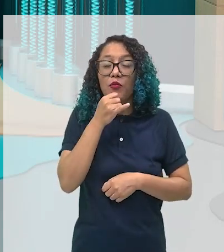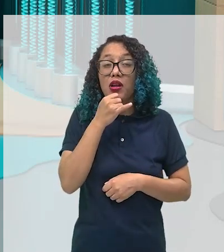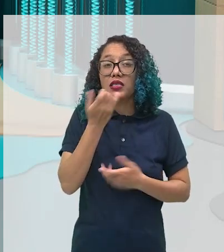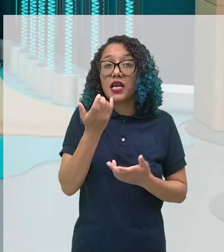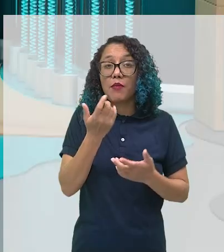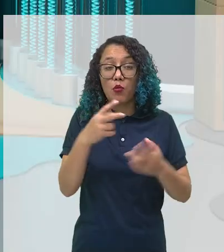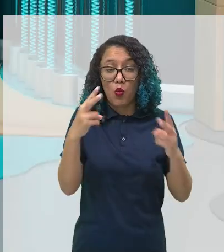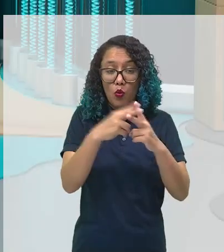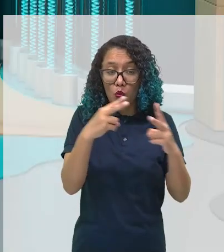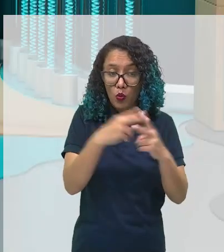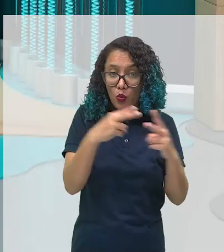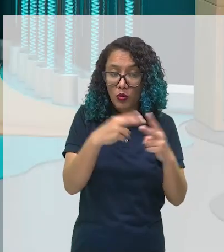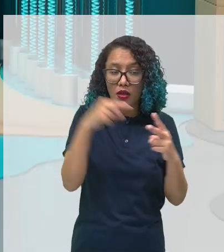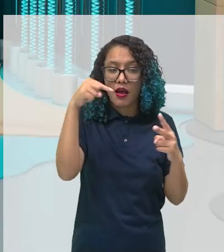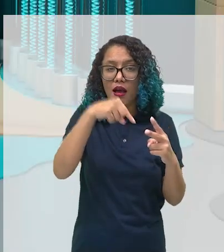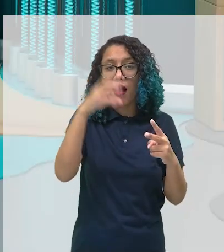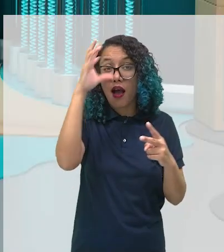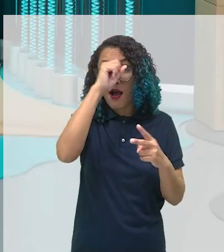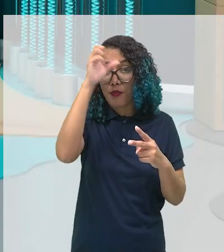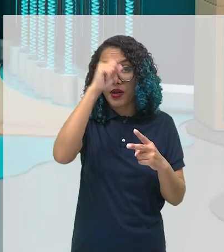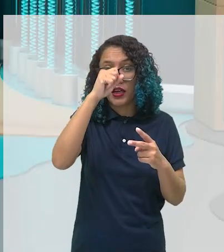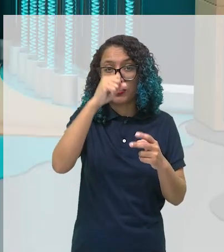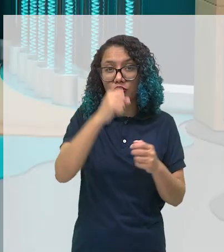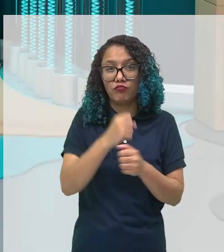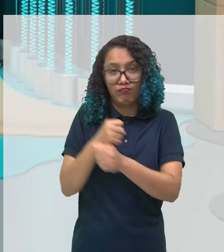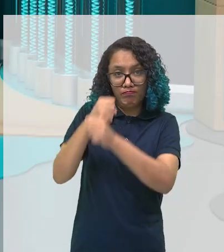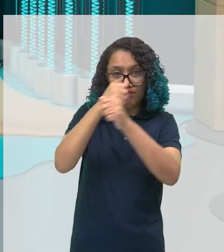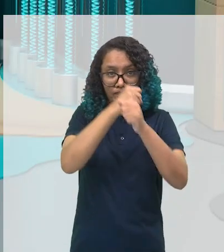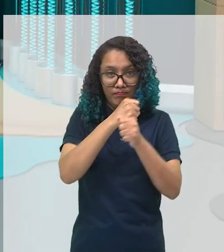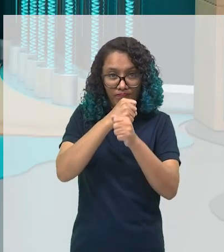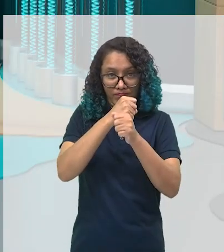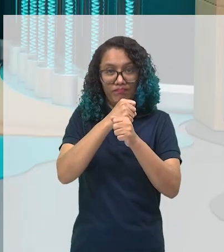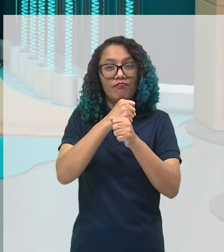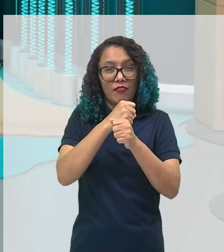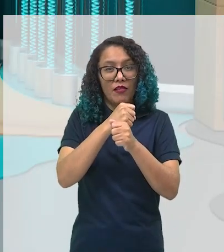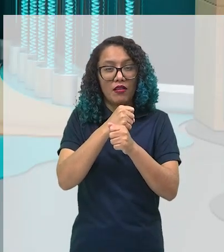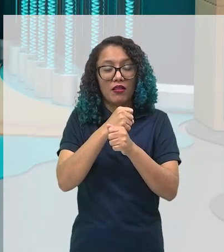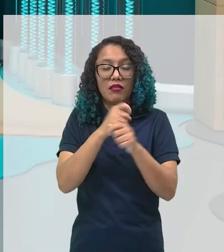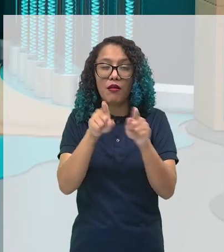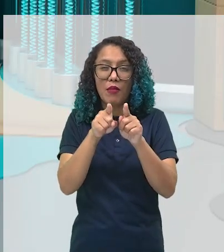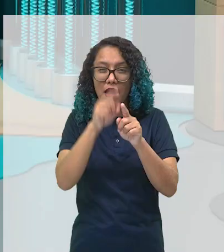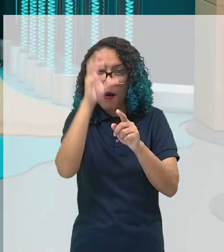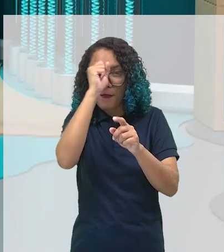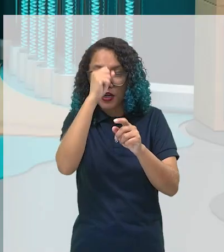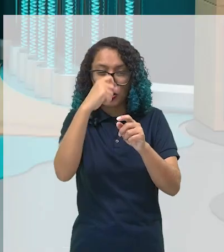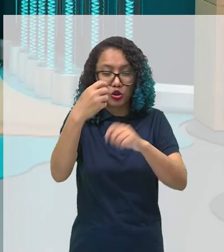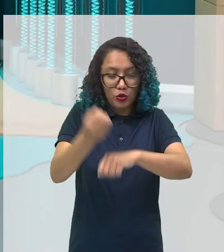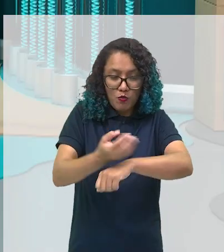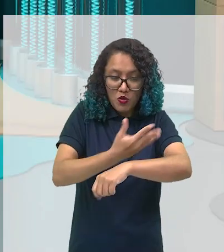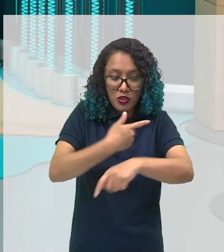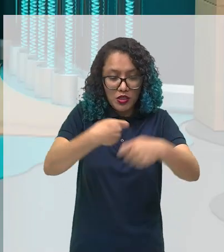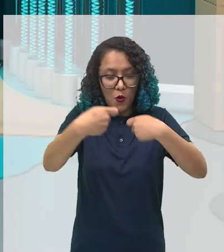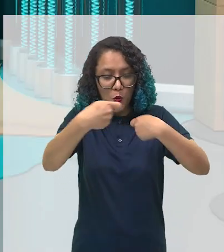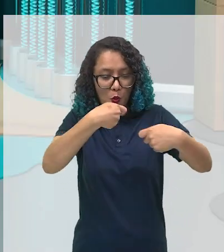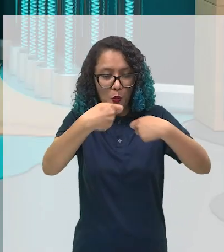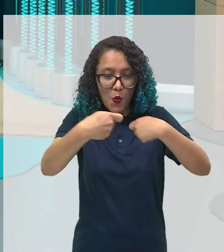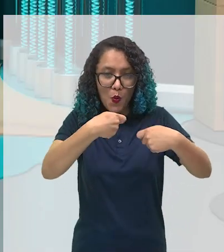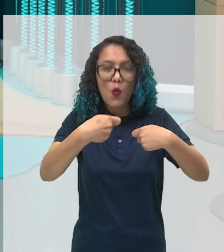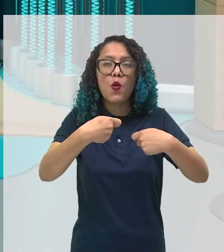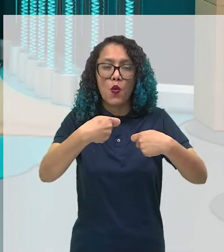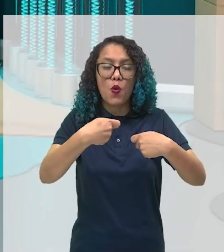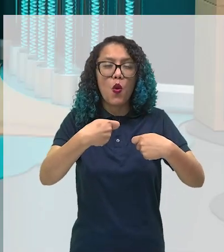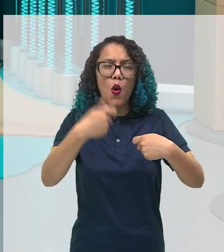você aprende ali a se defender, aprende a controlar suas emoções, a se